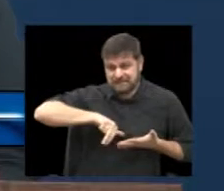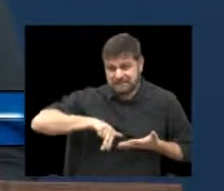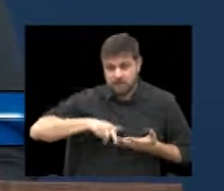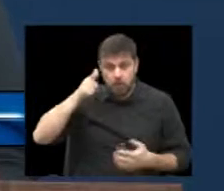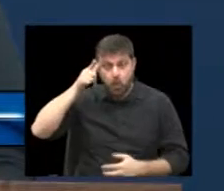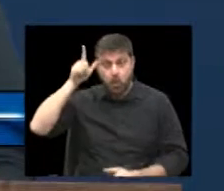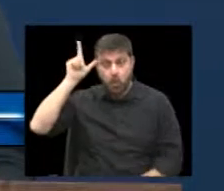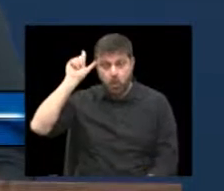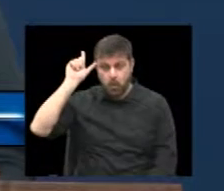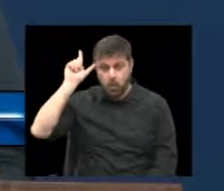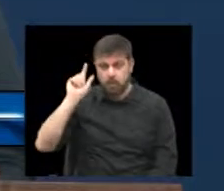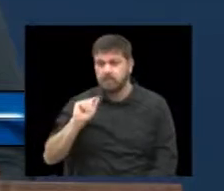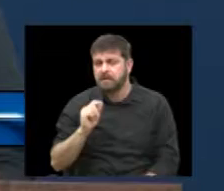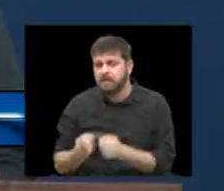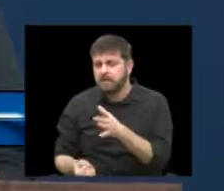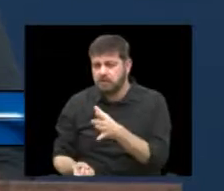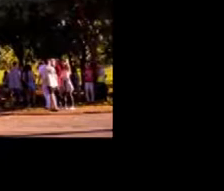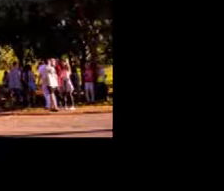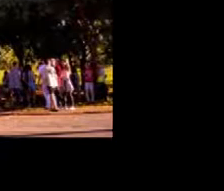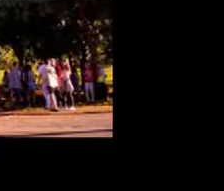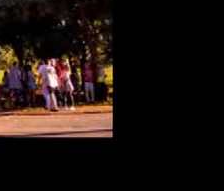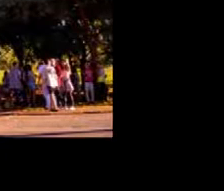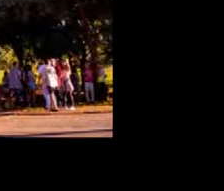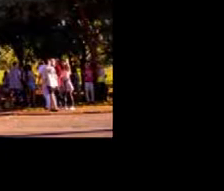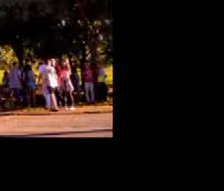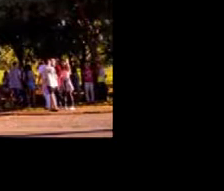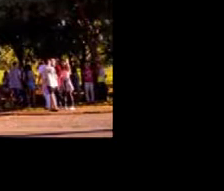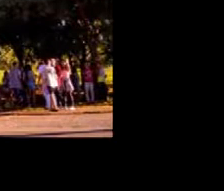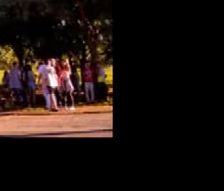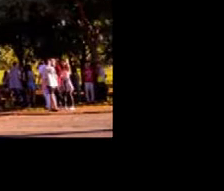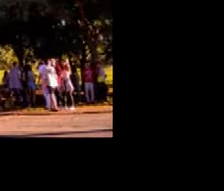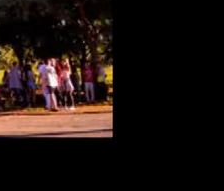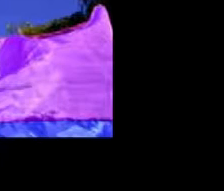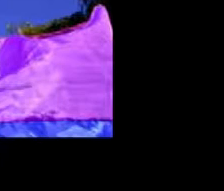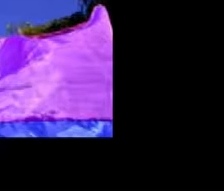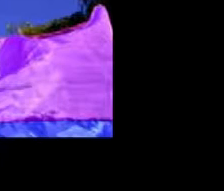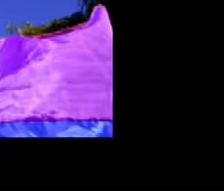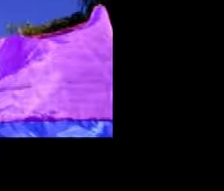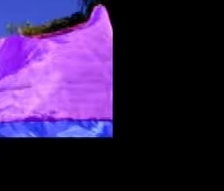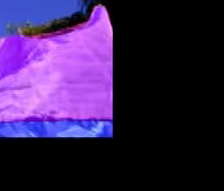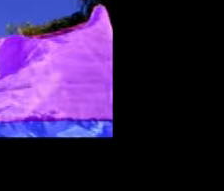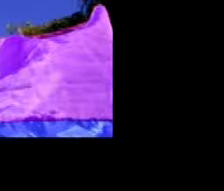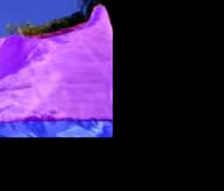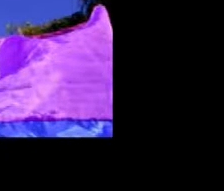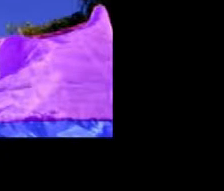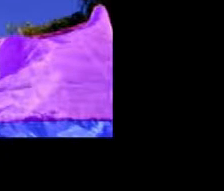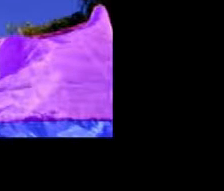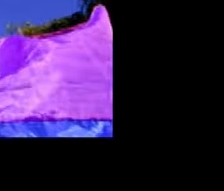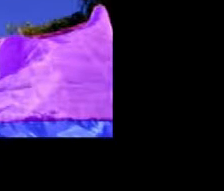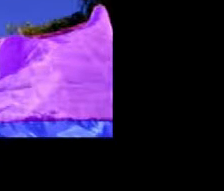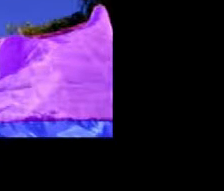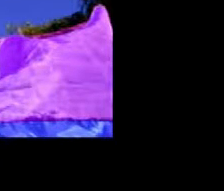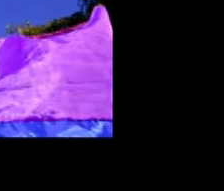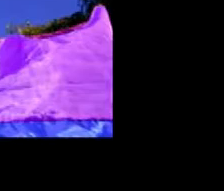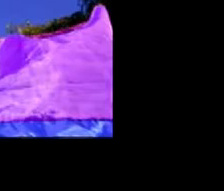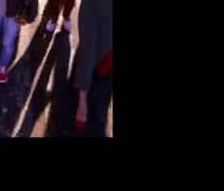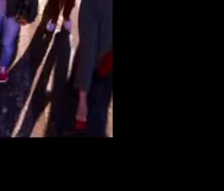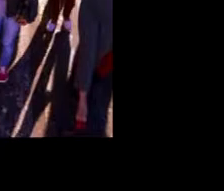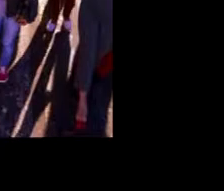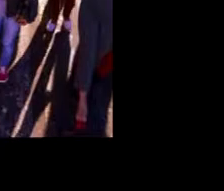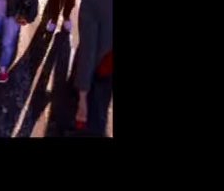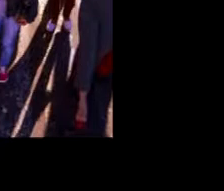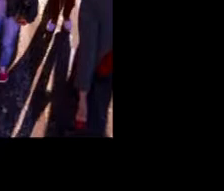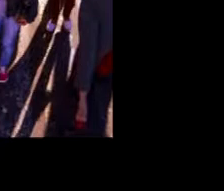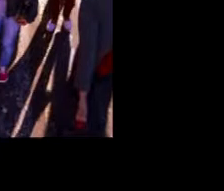travestis, transexuais e transgêneros. A parlamentar comentou também sobre a primeira parada LGBT de Barão Geraldo,